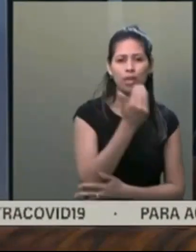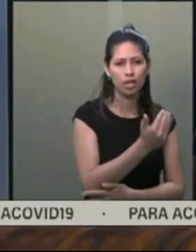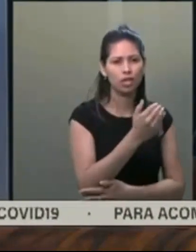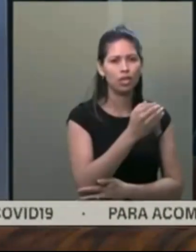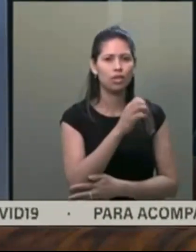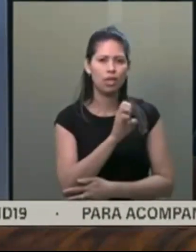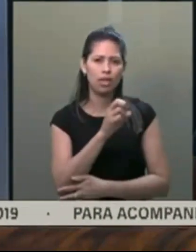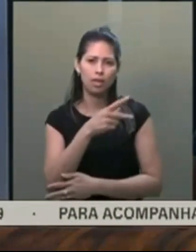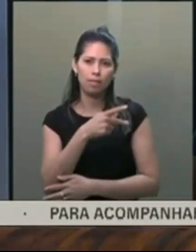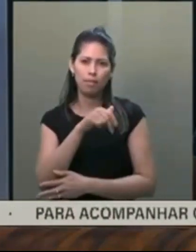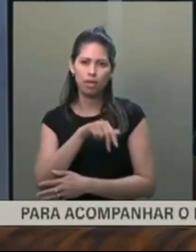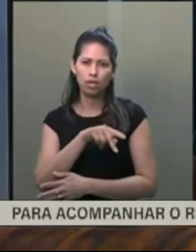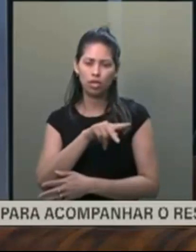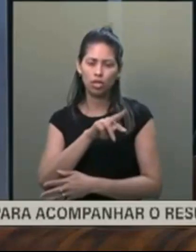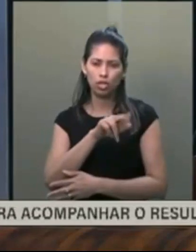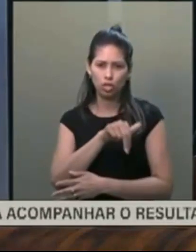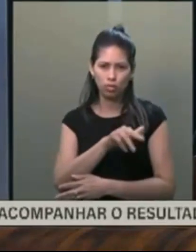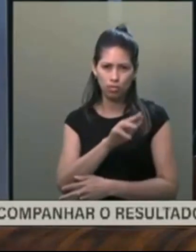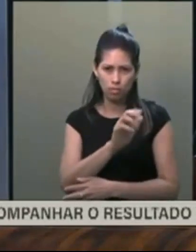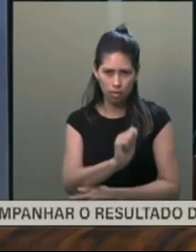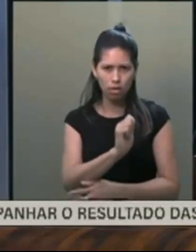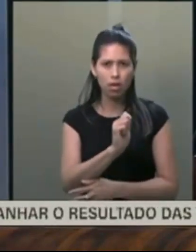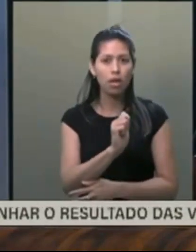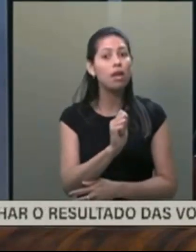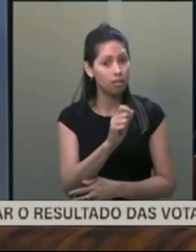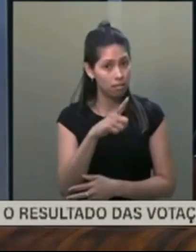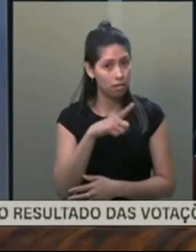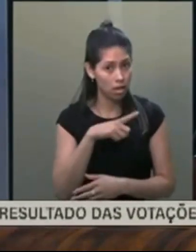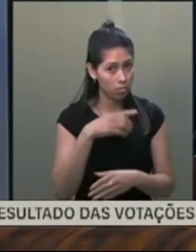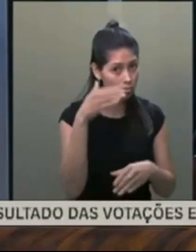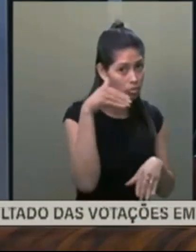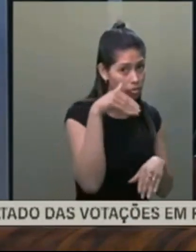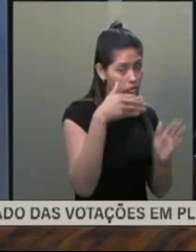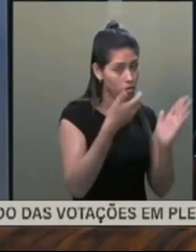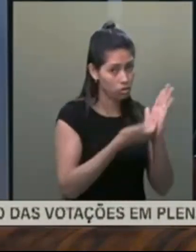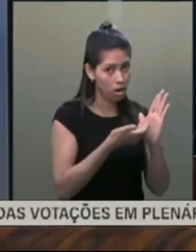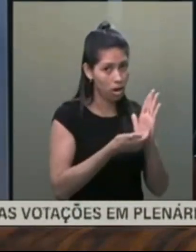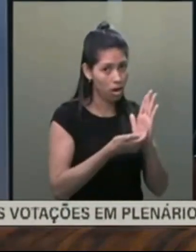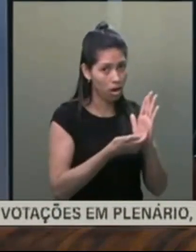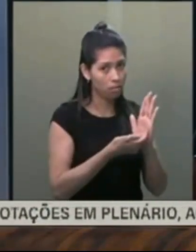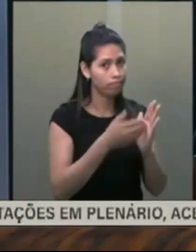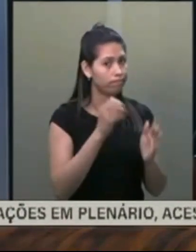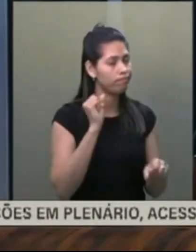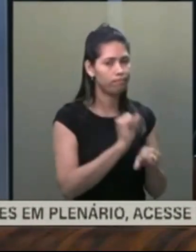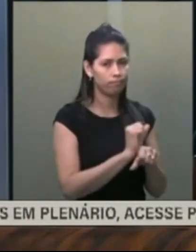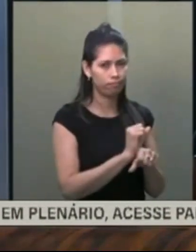que estão aqui nessa casa, pendentes. O segundo